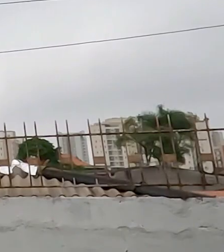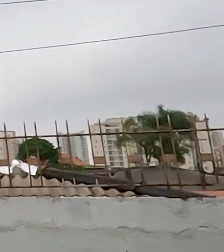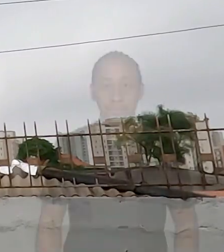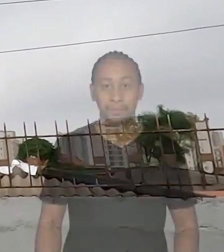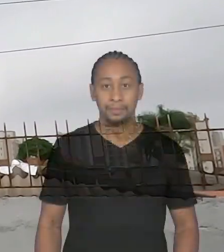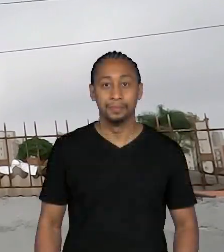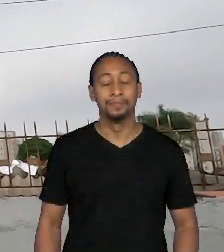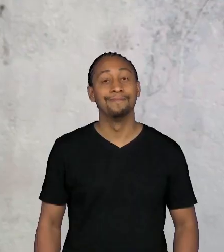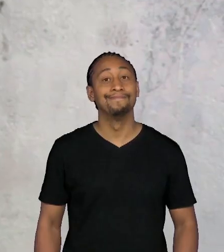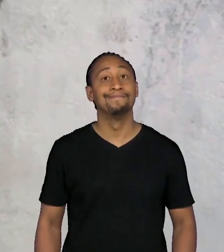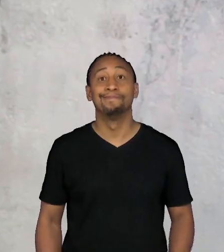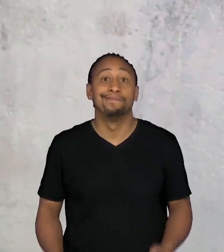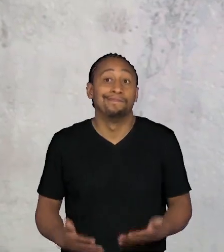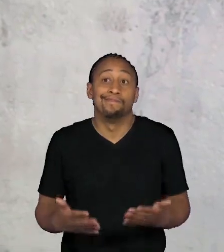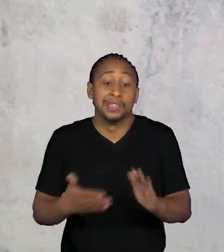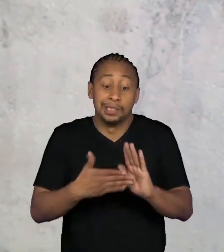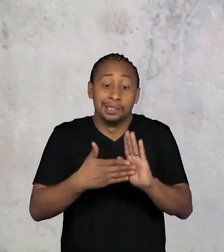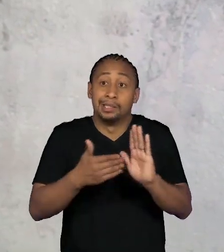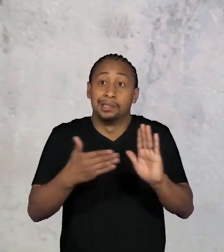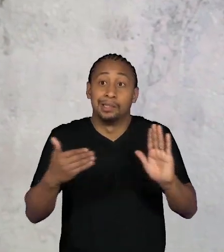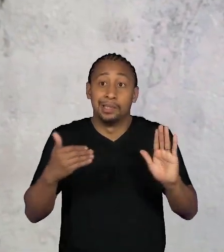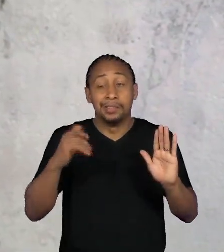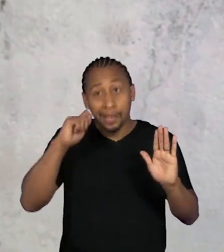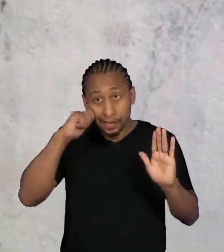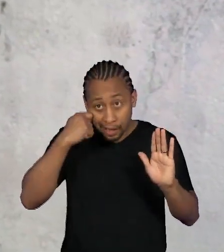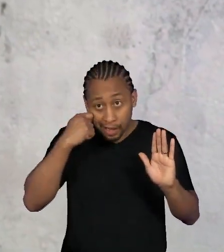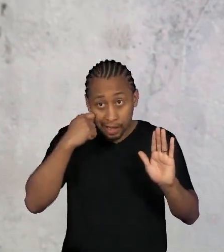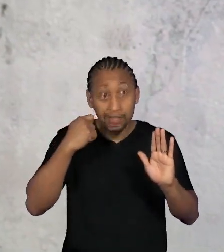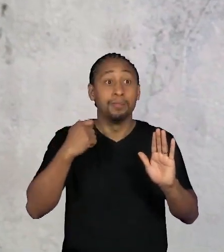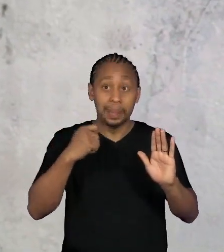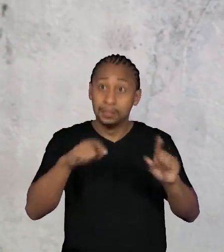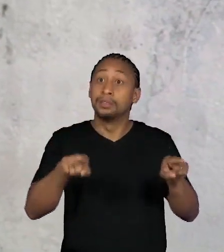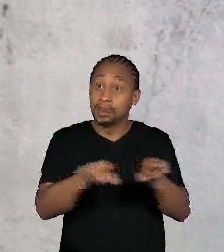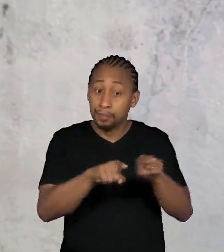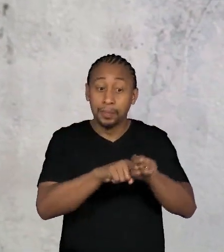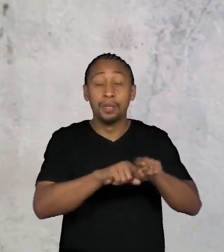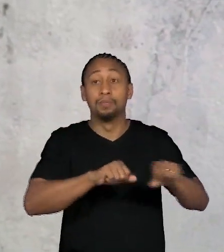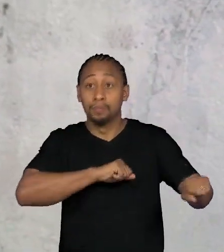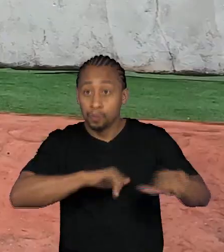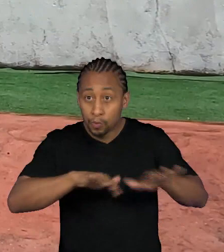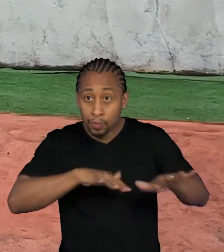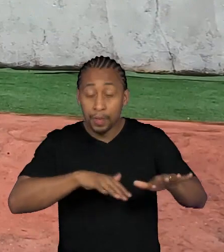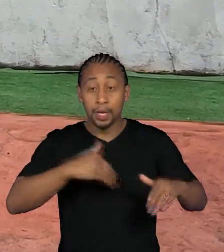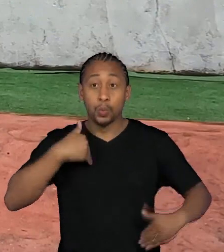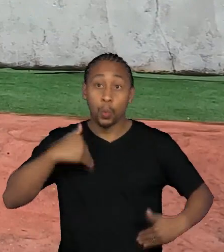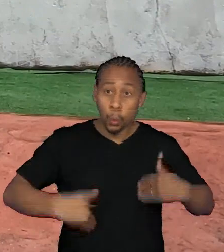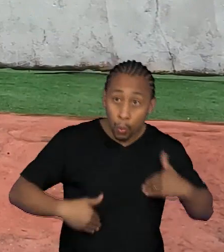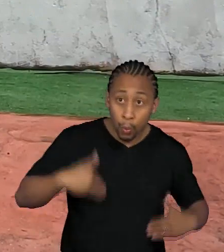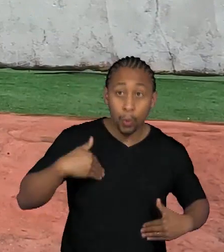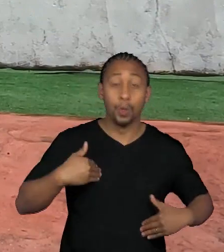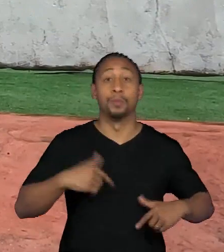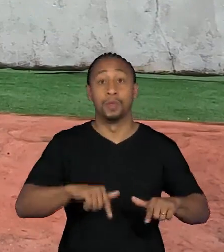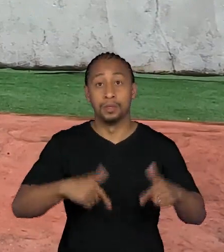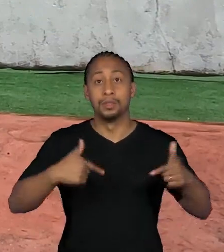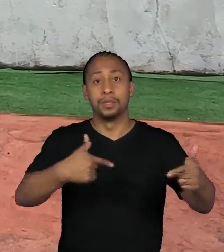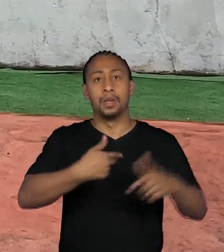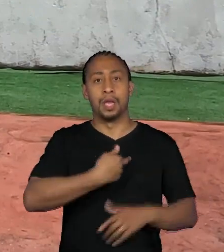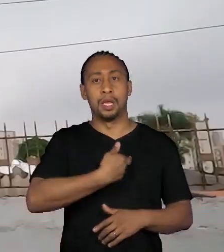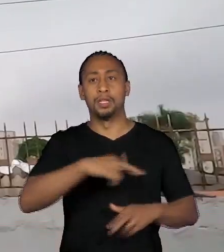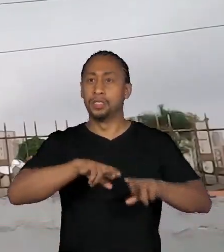Não existe estética negra sem falar de movimento, sem falar de corpo, seja nas religiosidades,